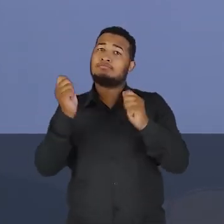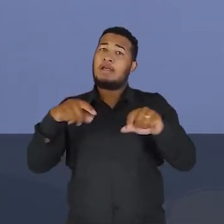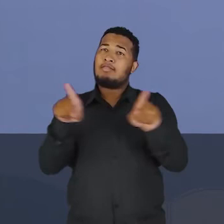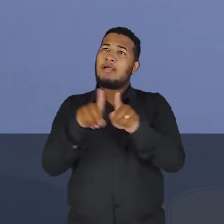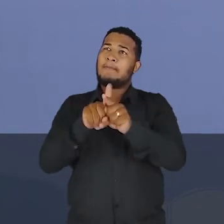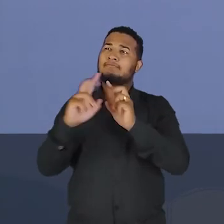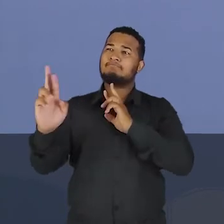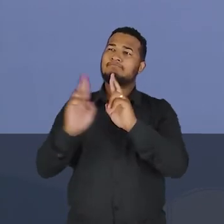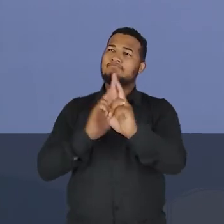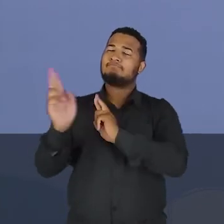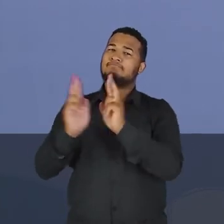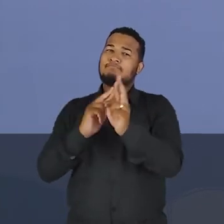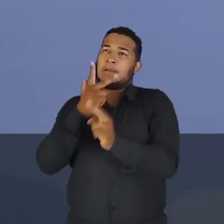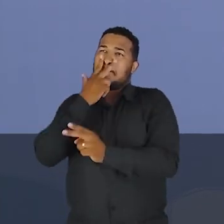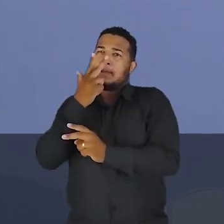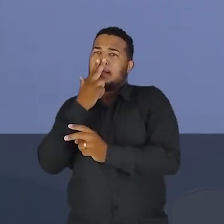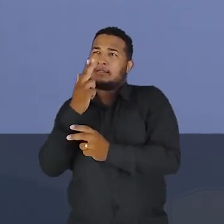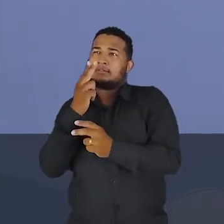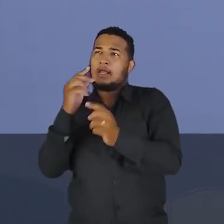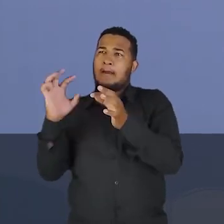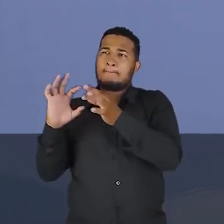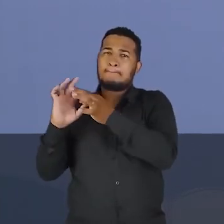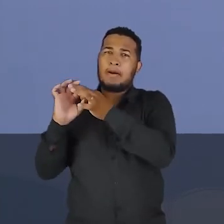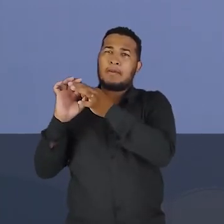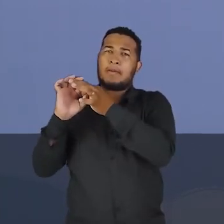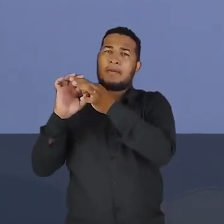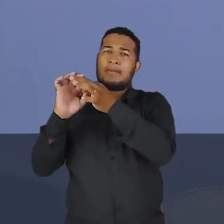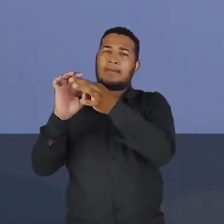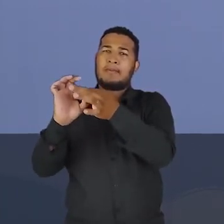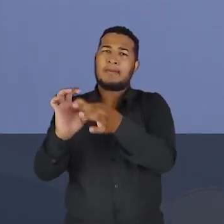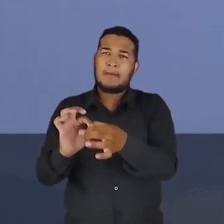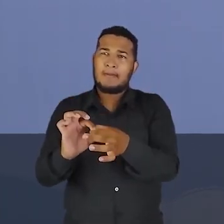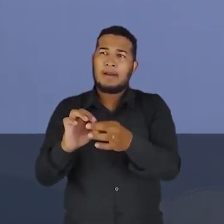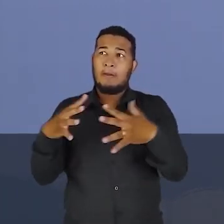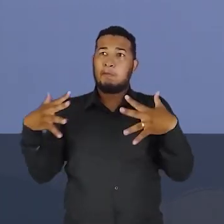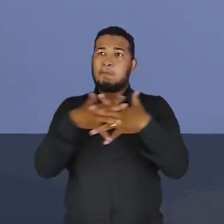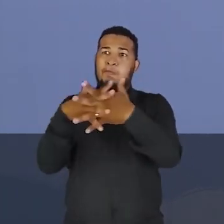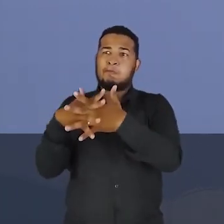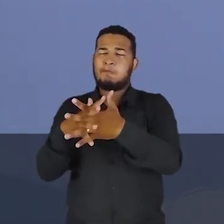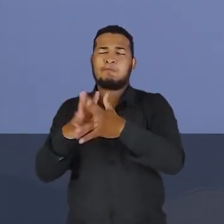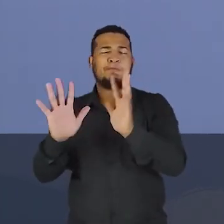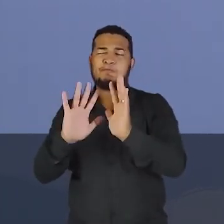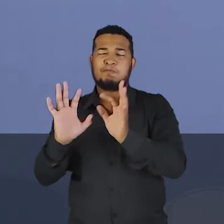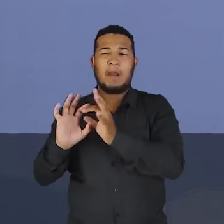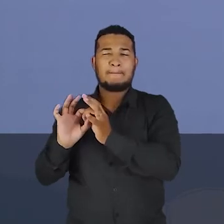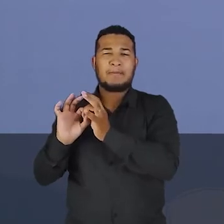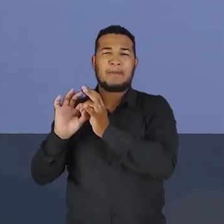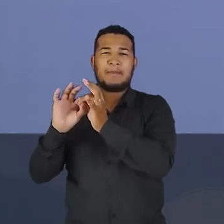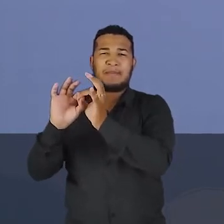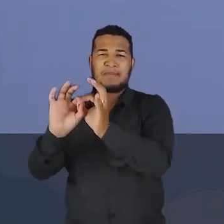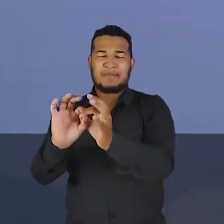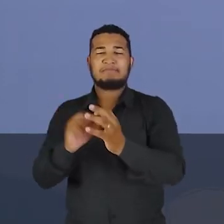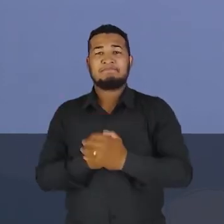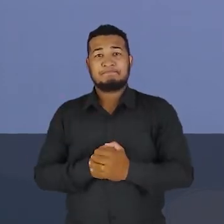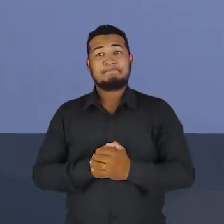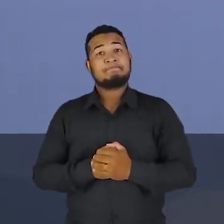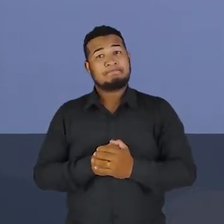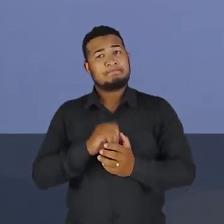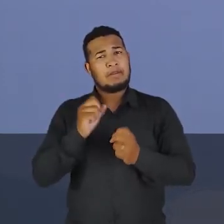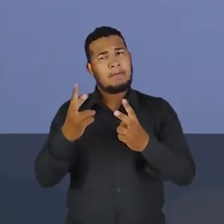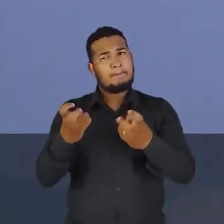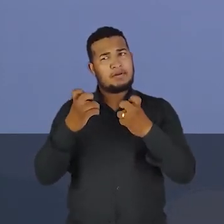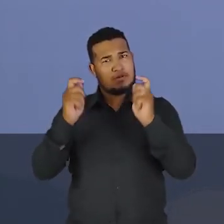uma relação síncrona, que não há deturpação. Então, se você percebe que